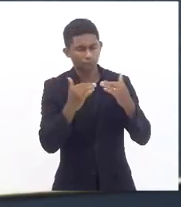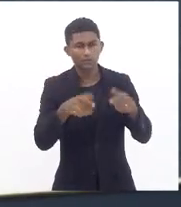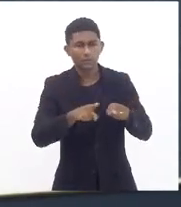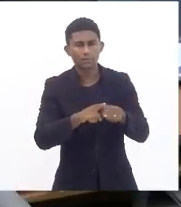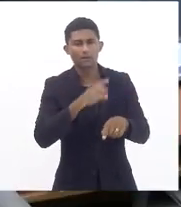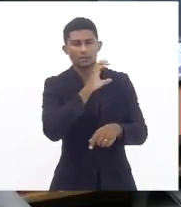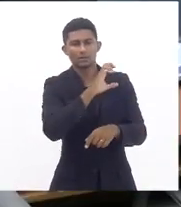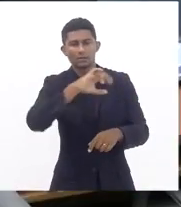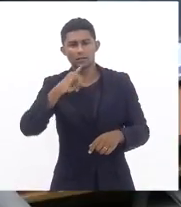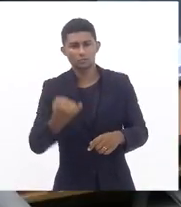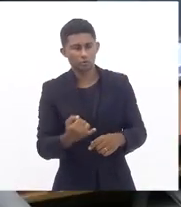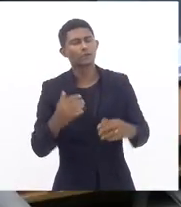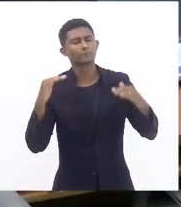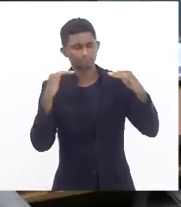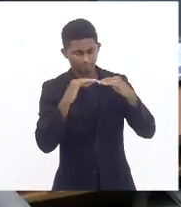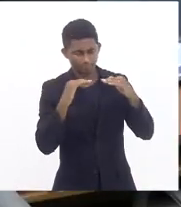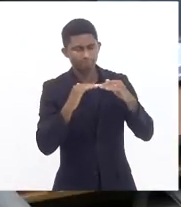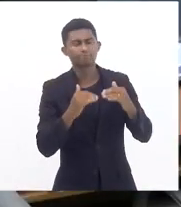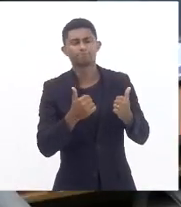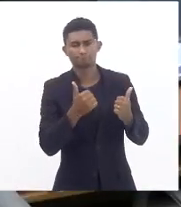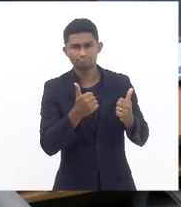CCJ.